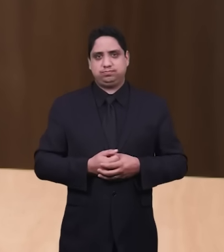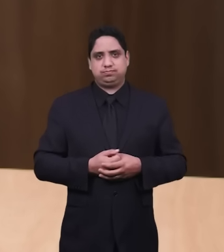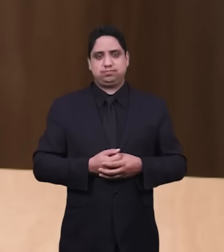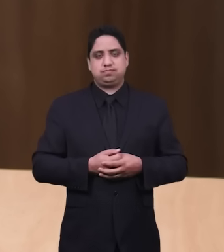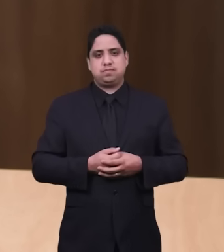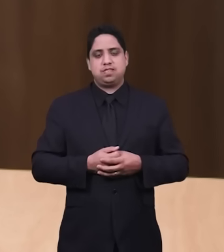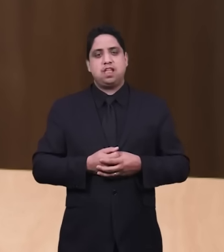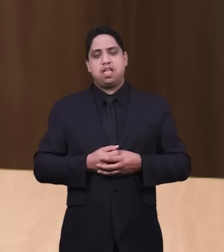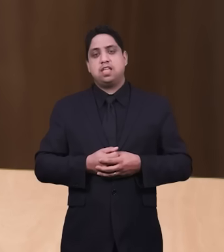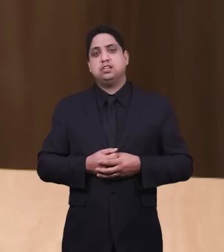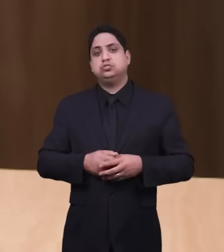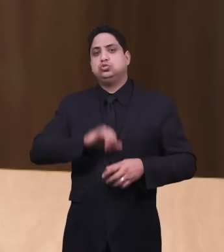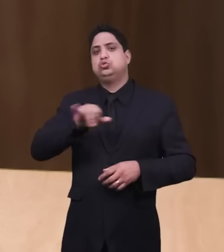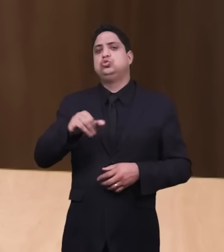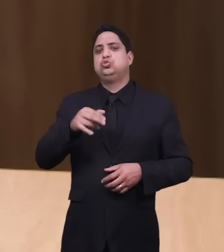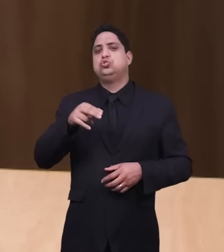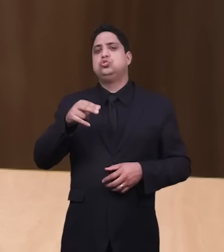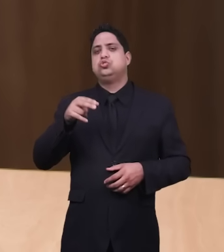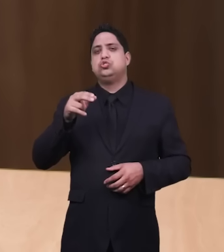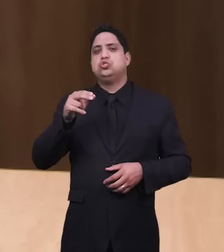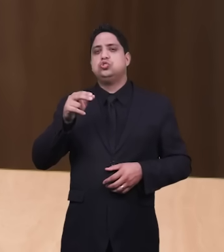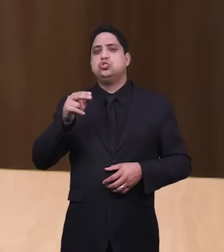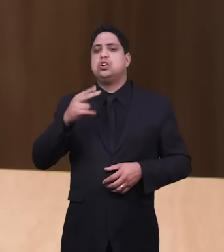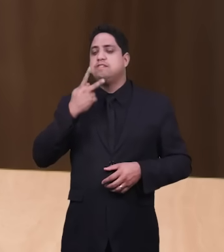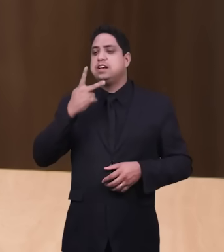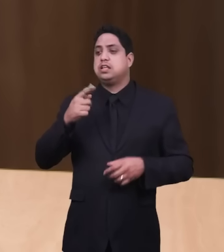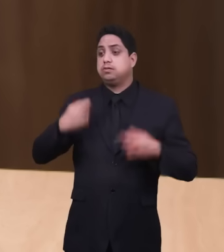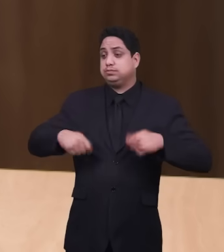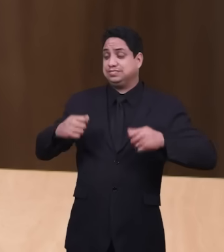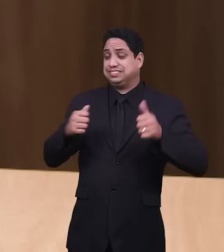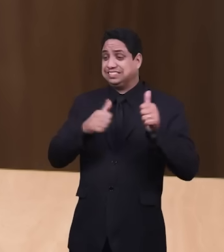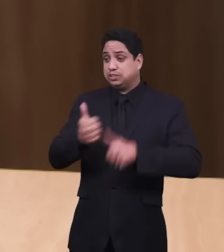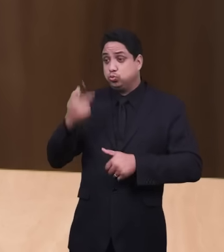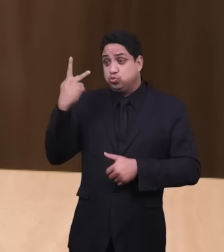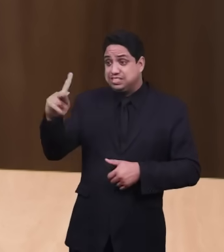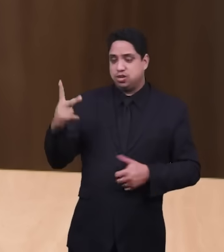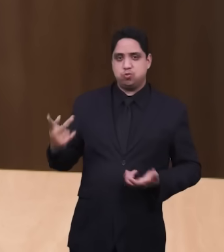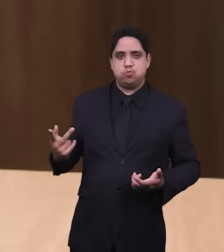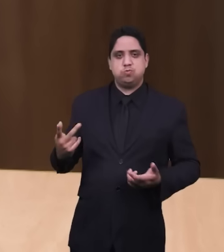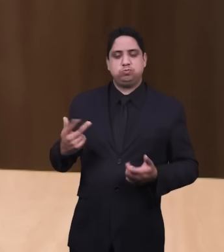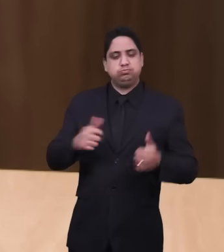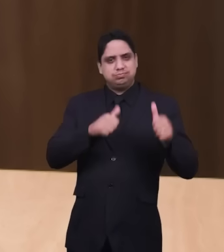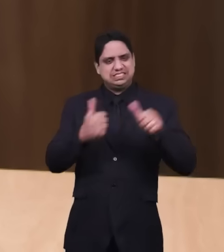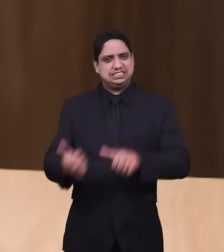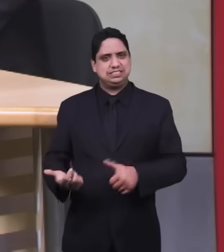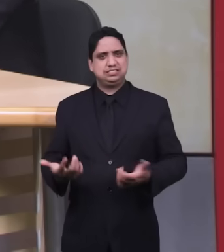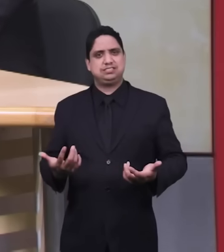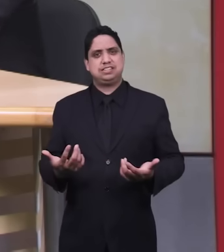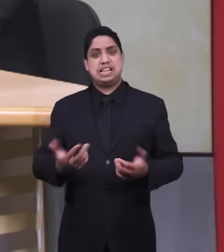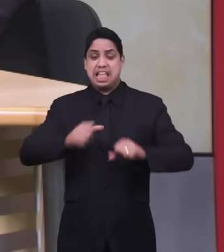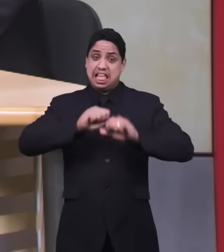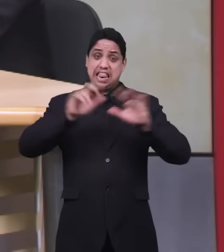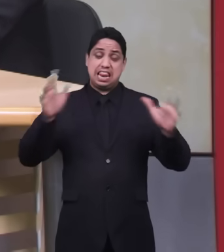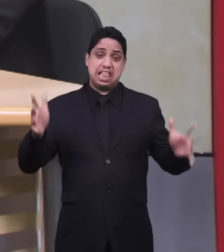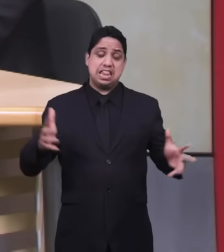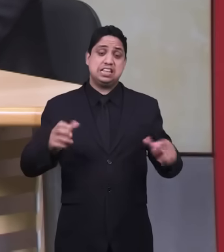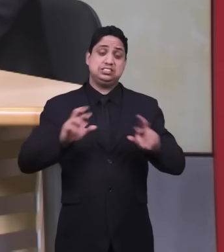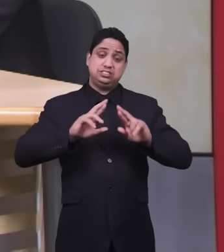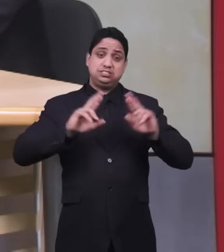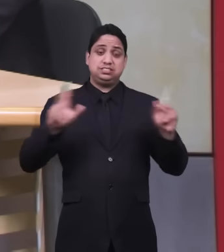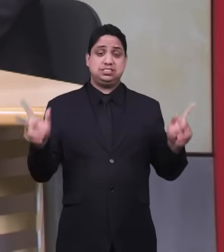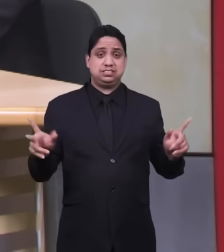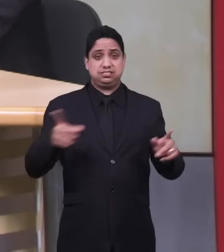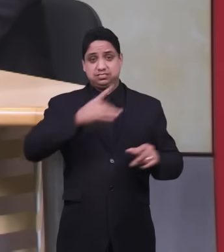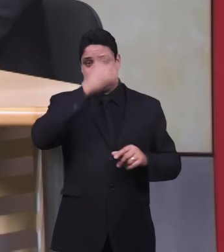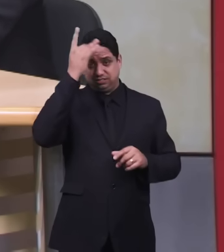que eu vou te batizar. Eu preciso ser batizado com o seu batismo. Então ele diz assim... Entendeu? Está muito claro nisso aí, a